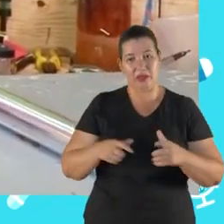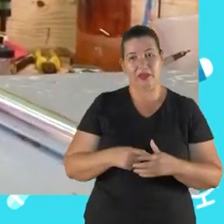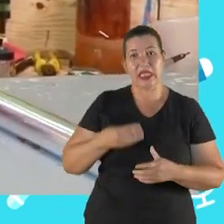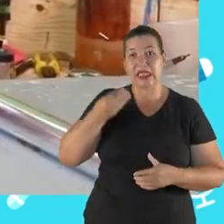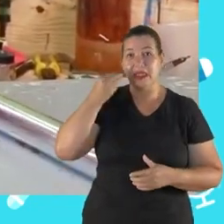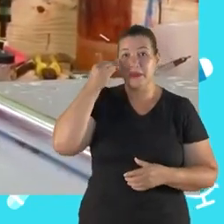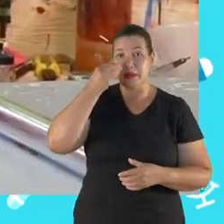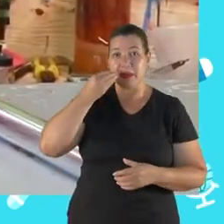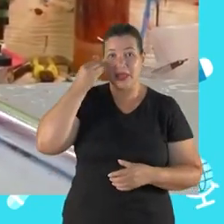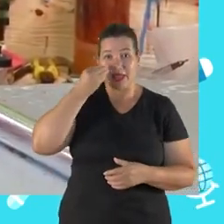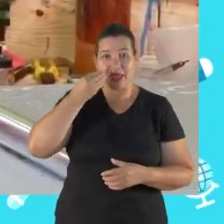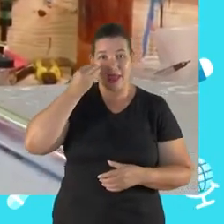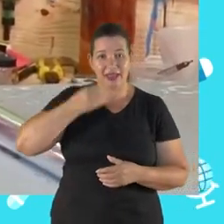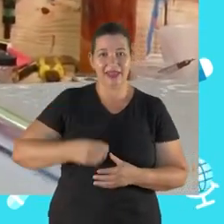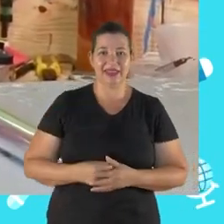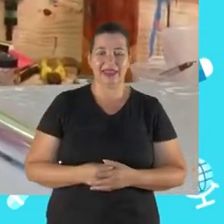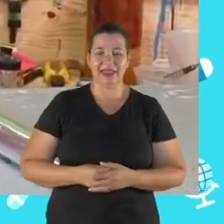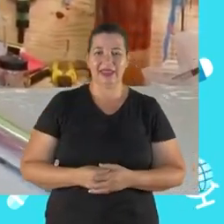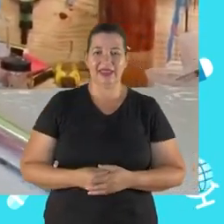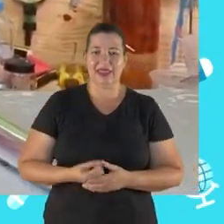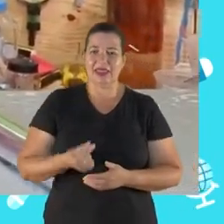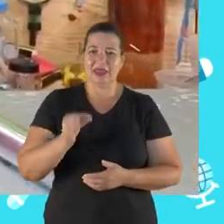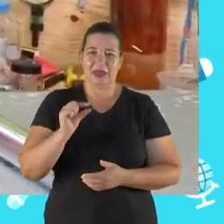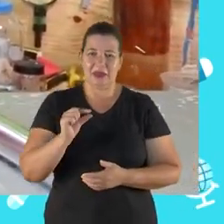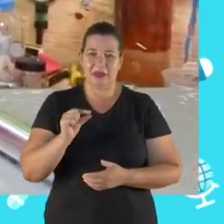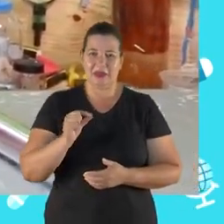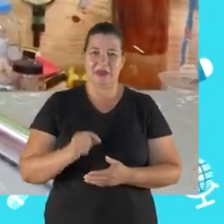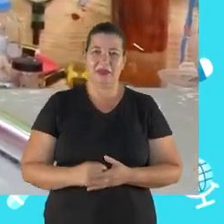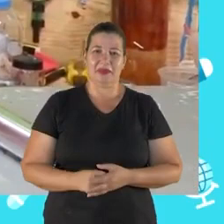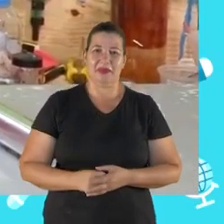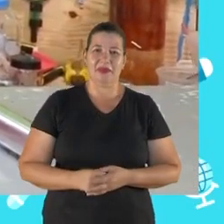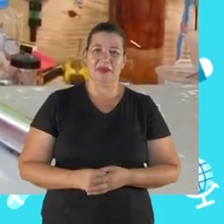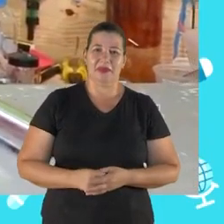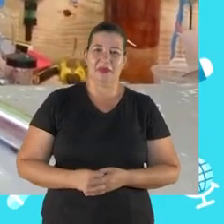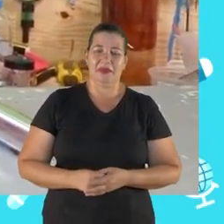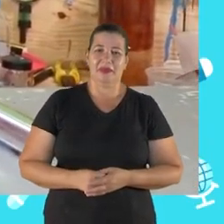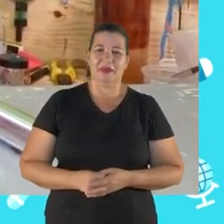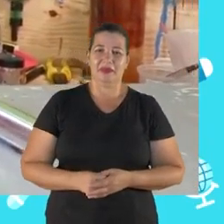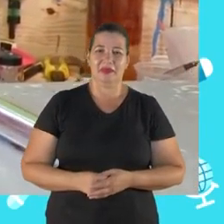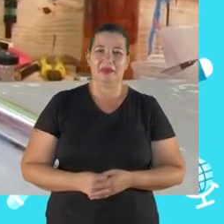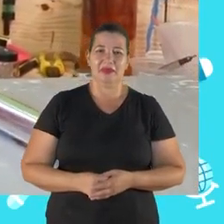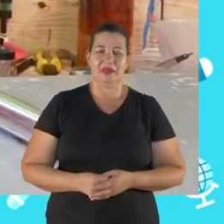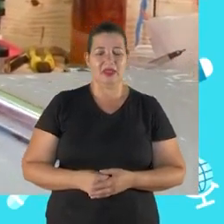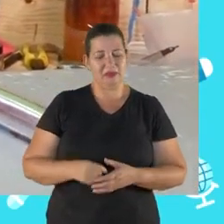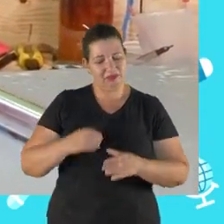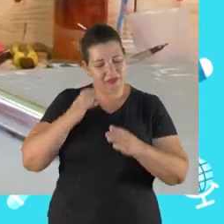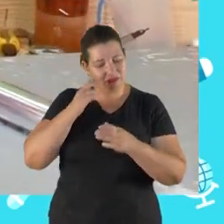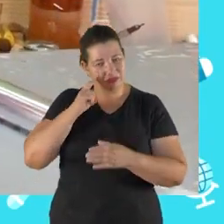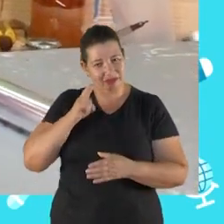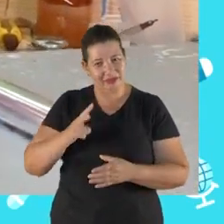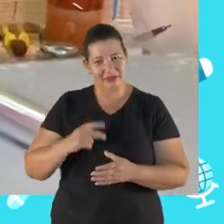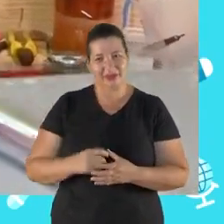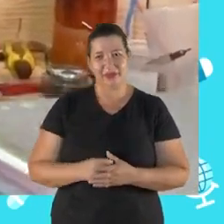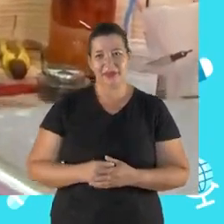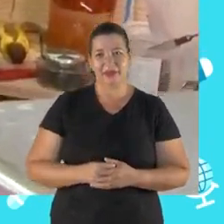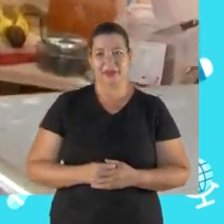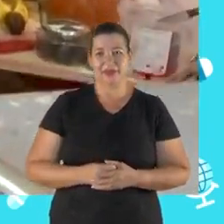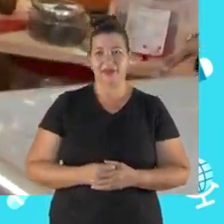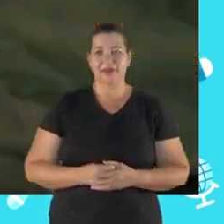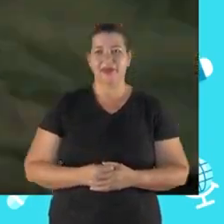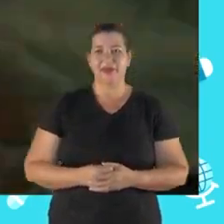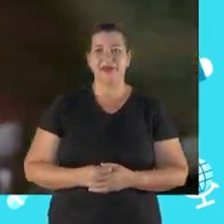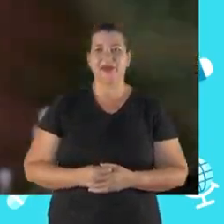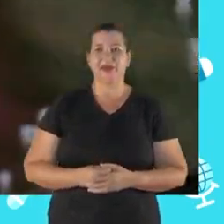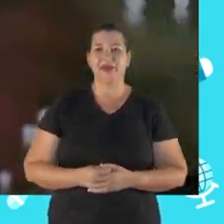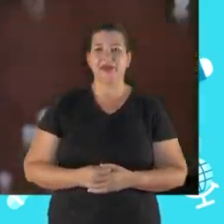de amianto, vou botar um papel alumínio em cima e aqui estão as bolinhas de poliestireno que a gente trouxe da fábrica de isopor. Vamos ver bem de perto.